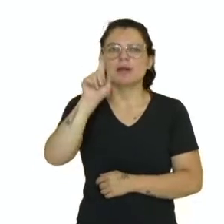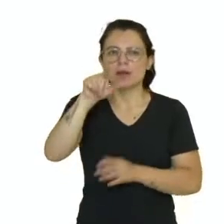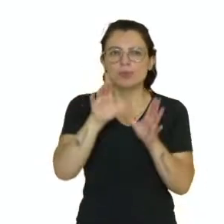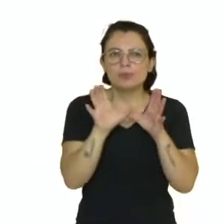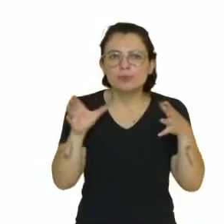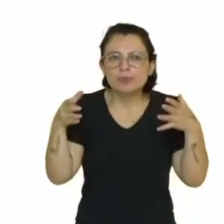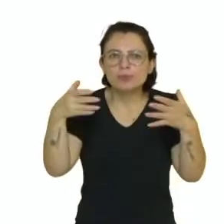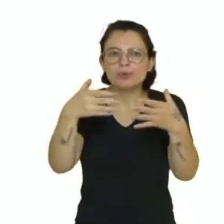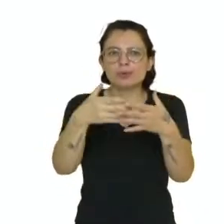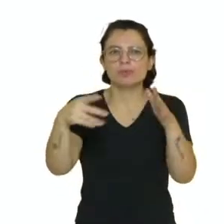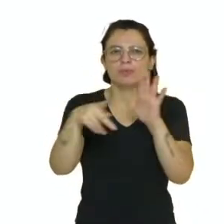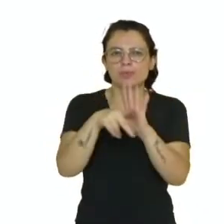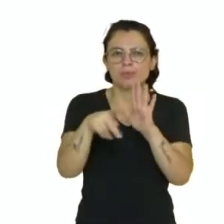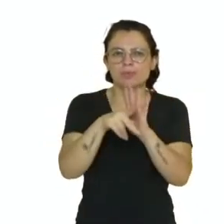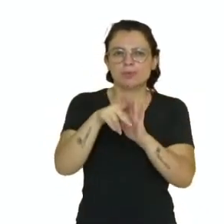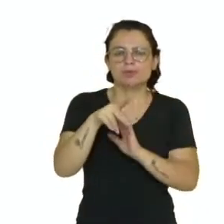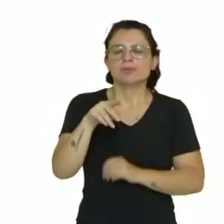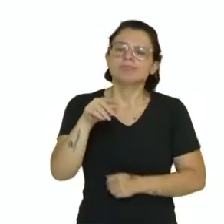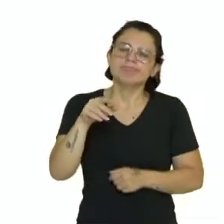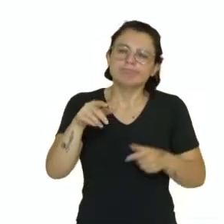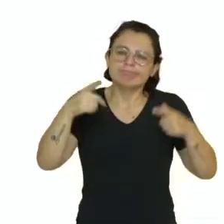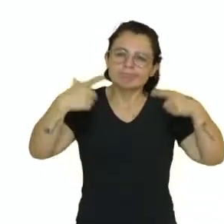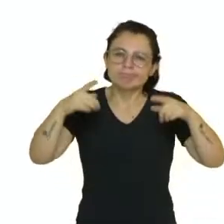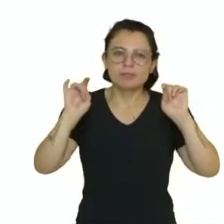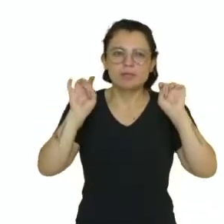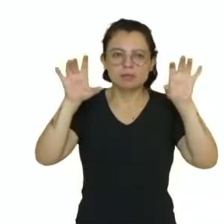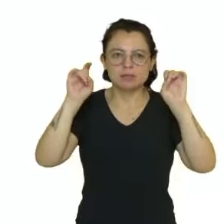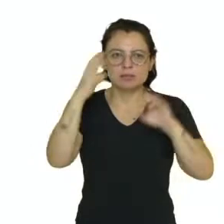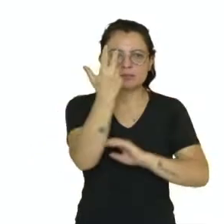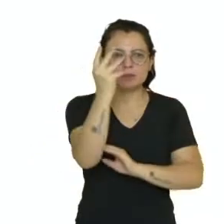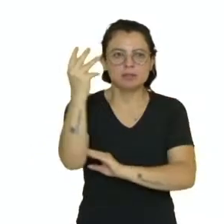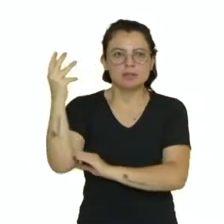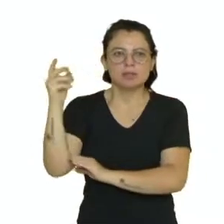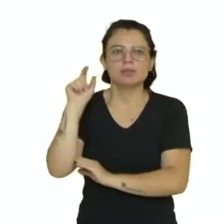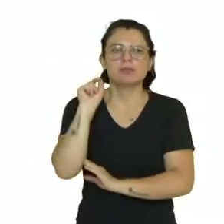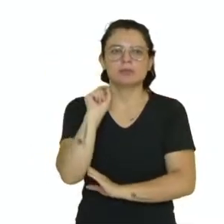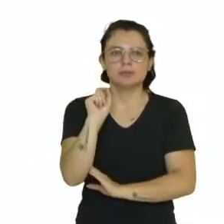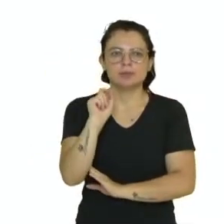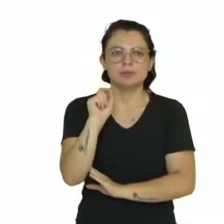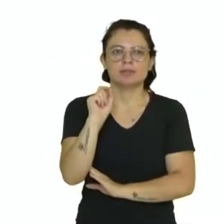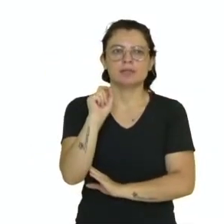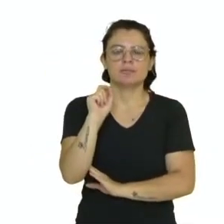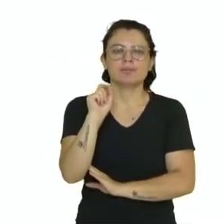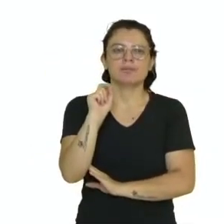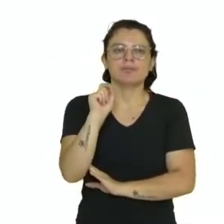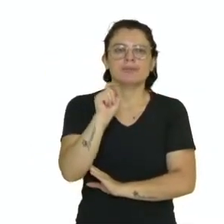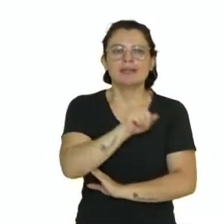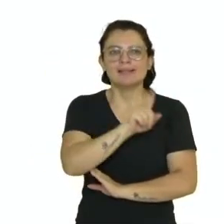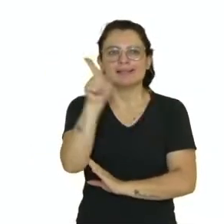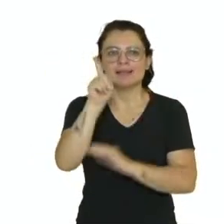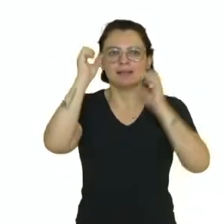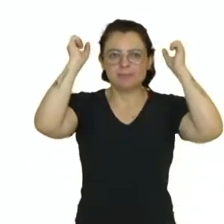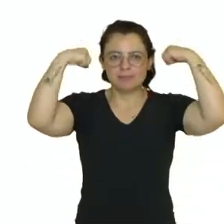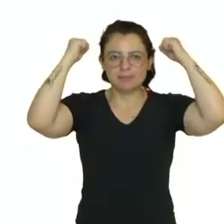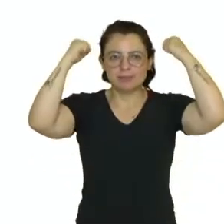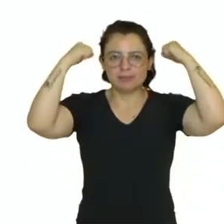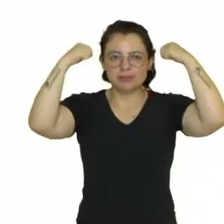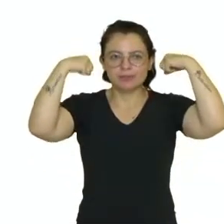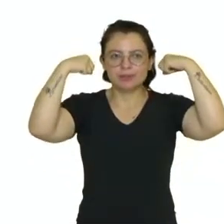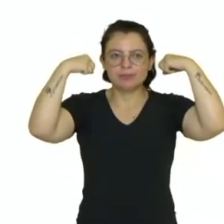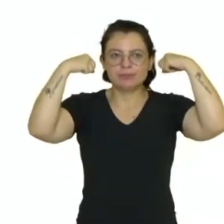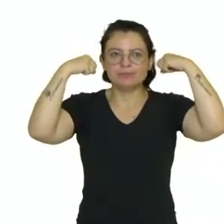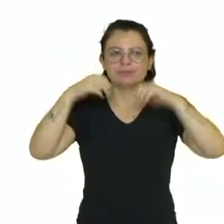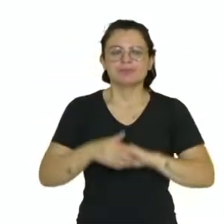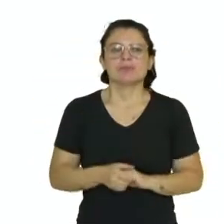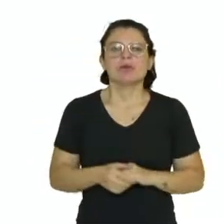no estado de Campeche, no México. As ruínas estão no local onde ficava uma grande cidade maia,